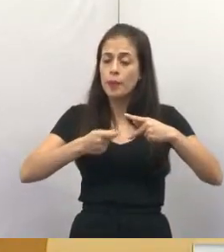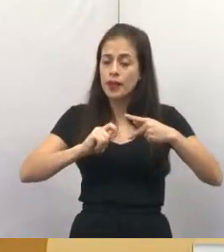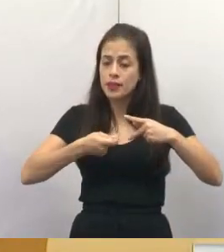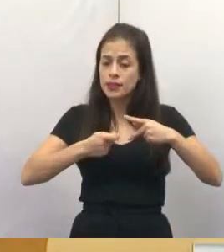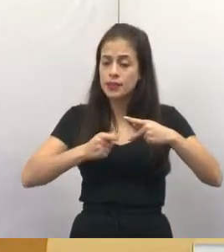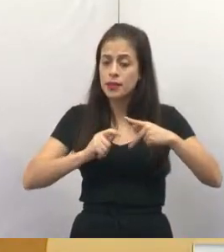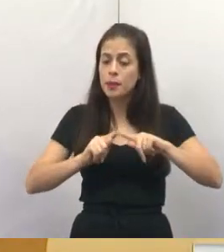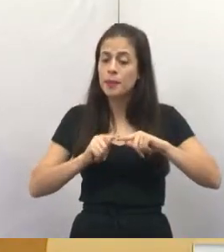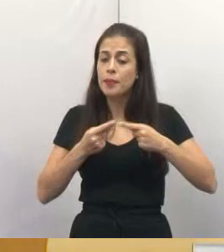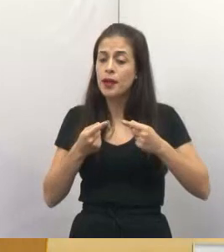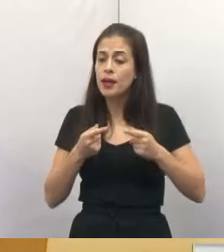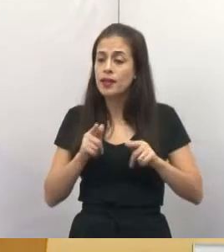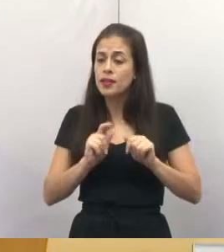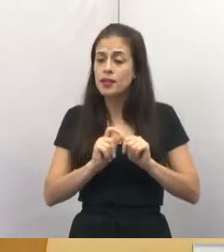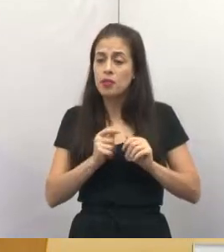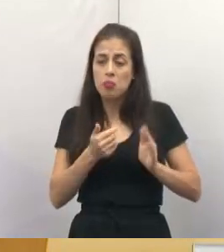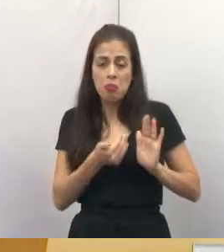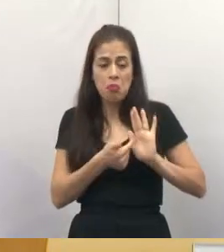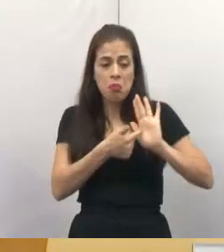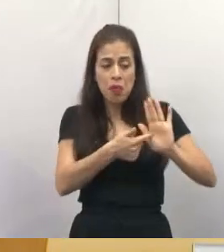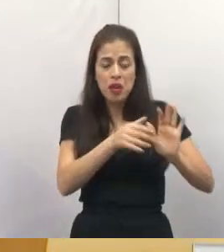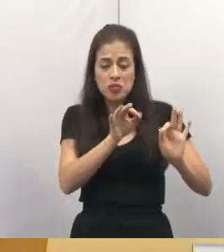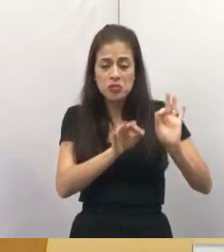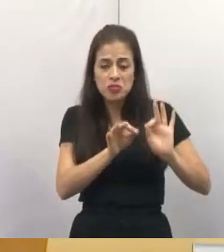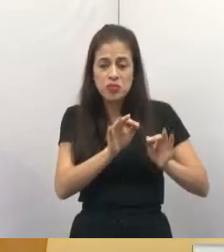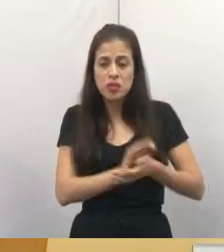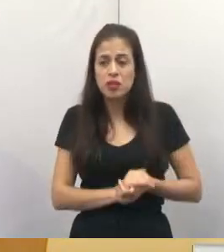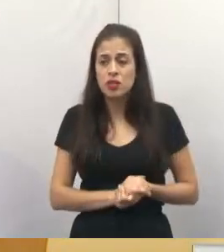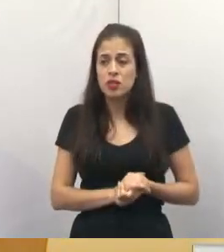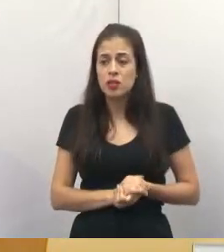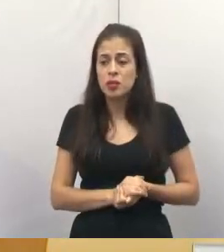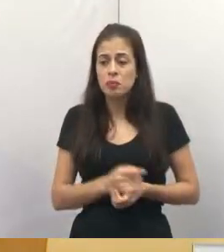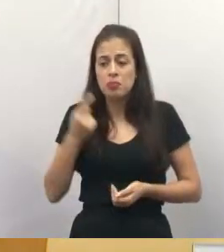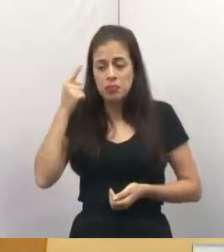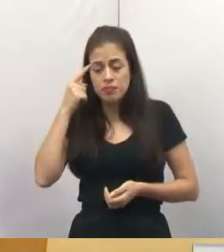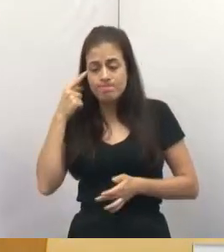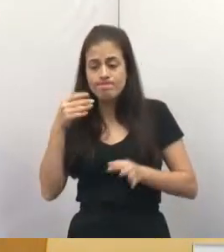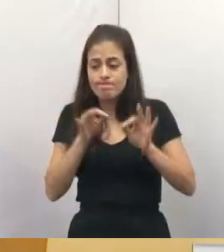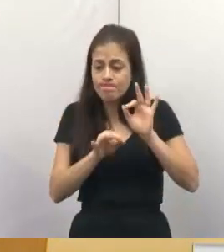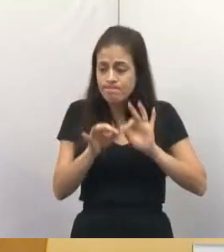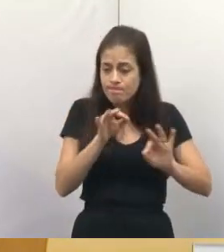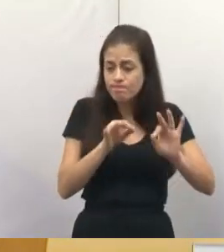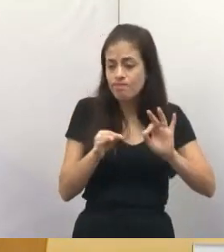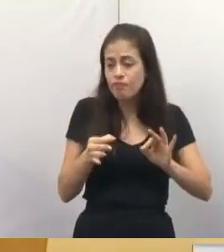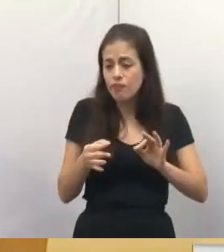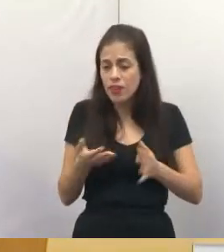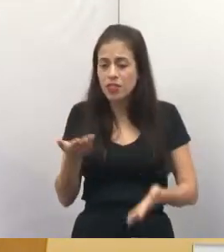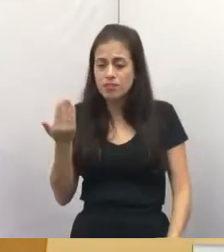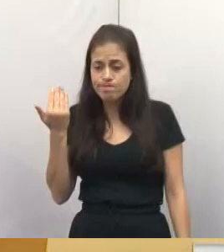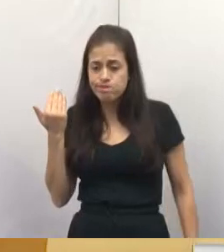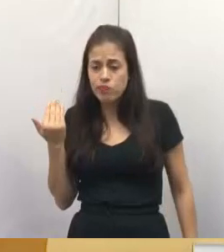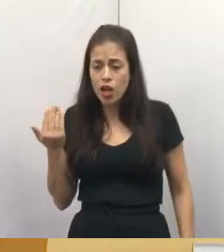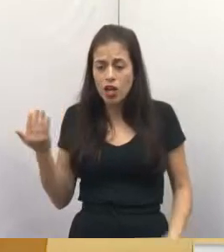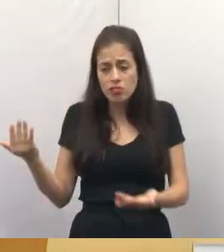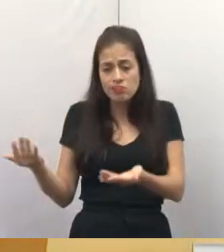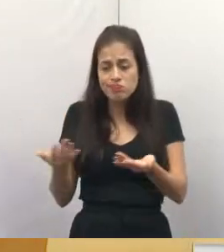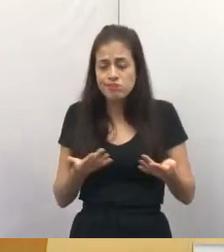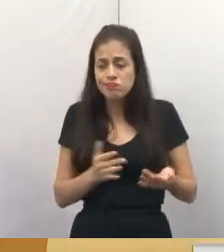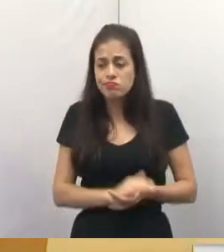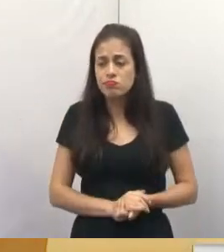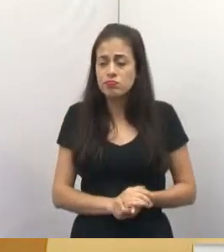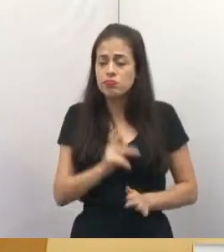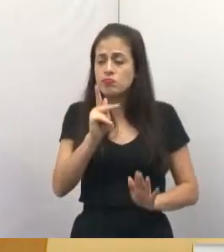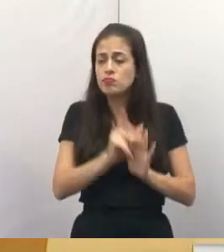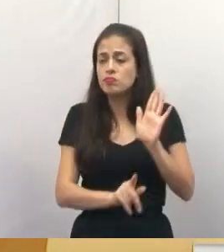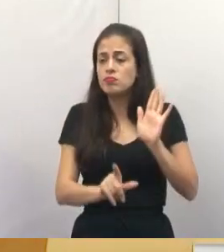dessa casa. Nós embasamos em jurisprudências recentes, assim como fizemos quando a gente fez o